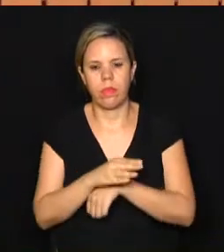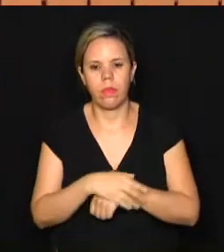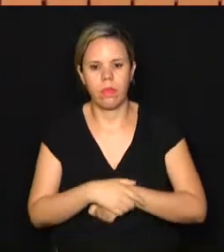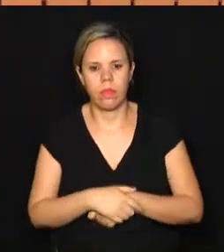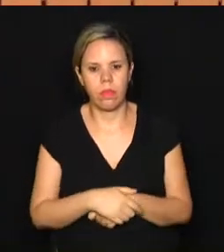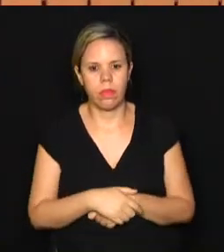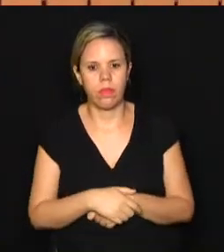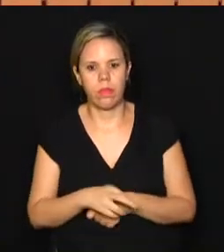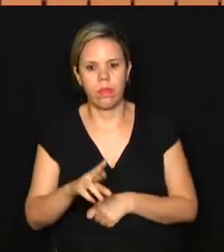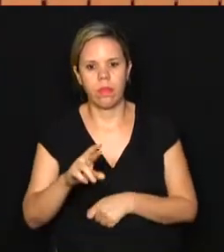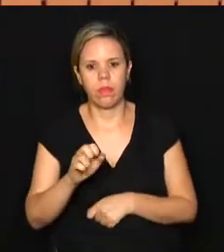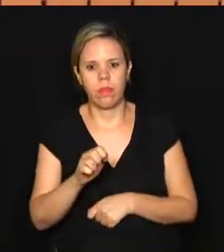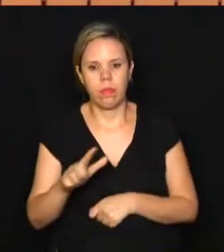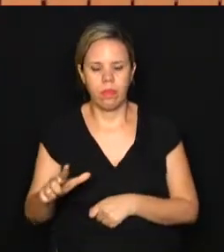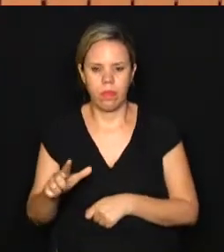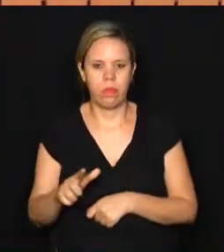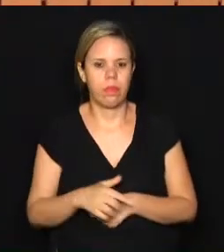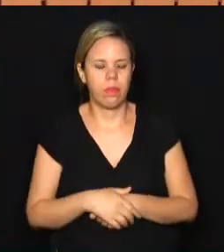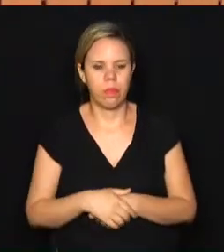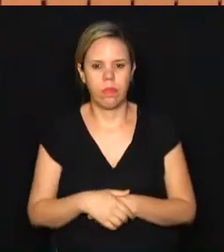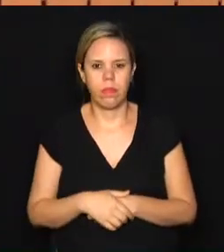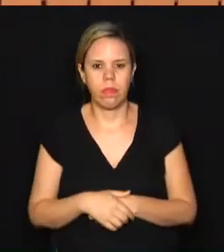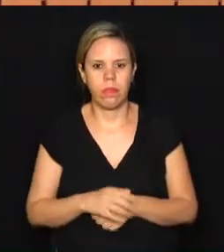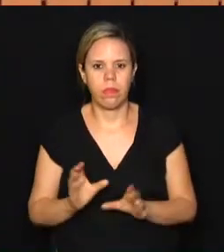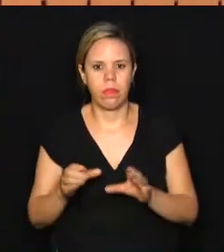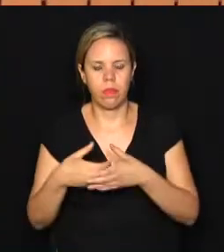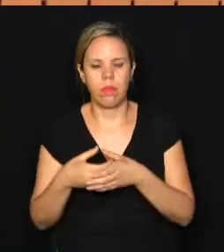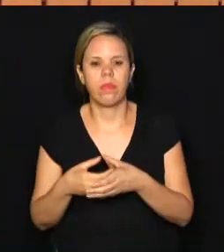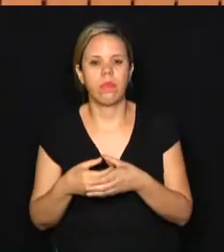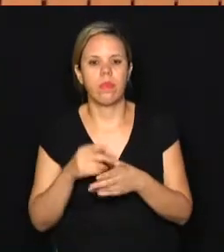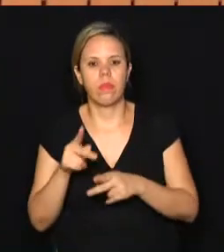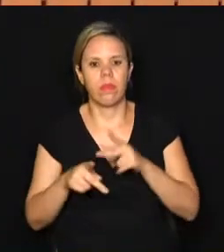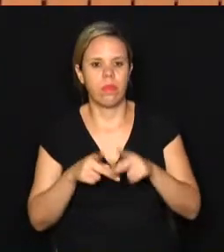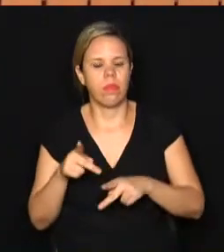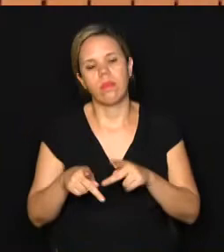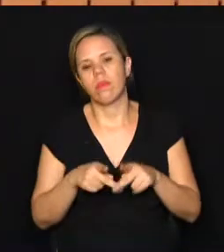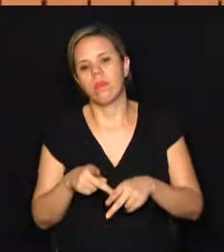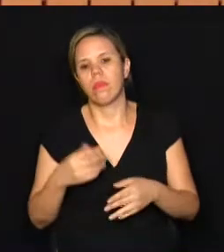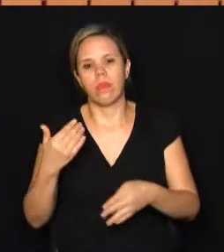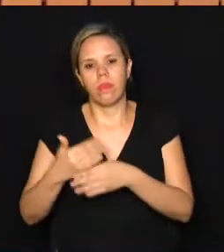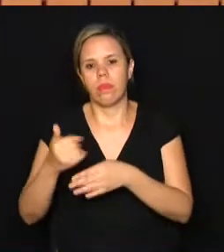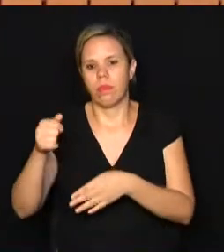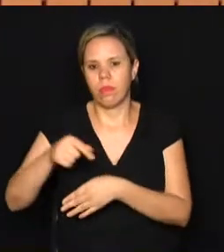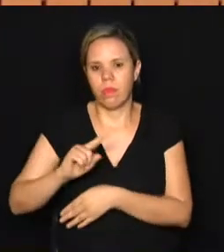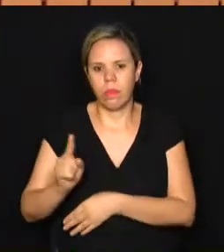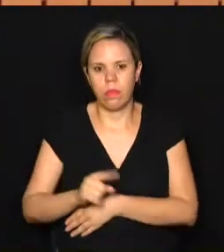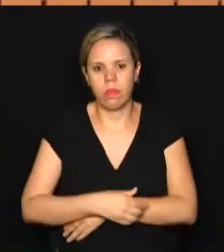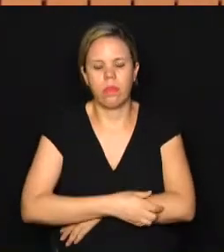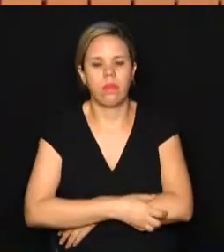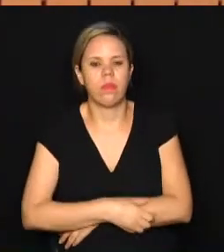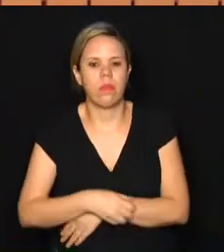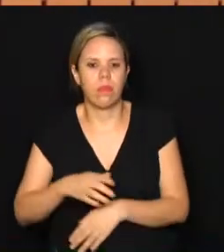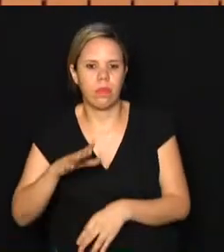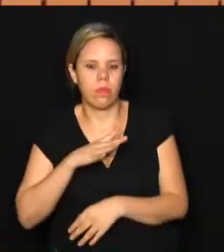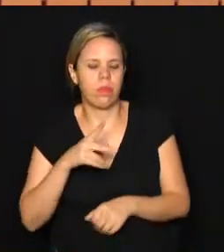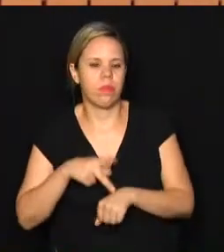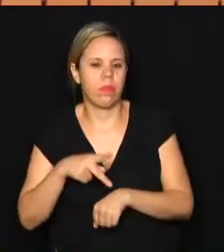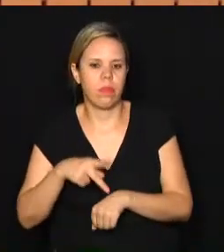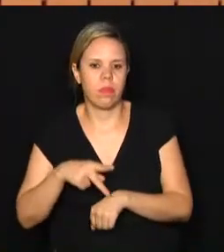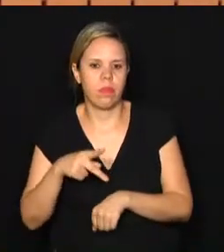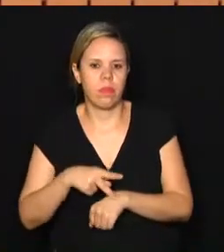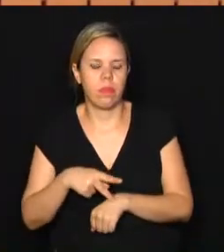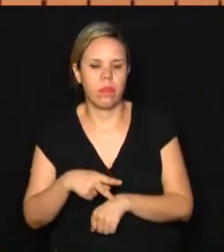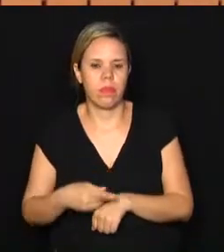para o Rafael Nores, que é da Comissão Popular Barragem Não. O Rafael é de Pedreira, ele